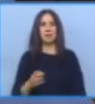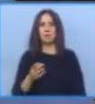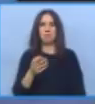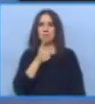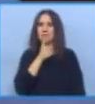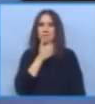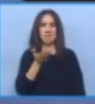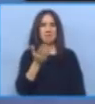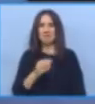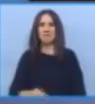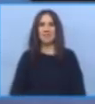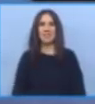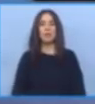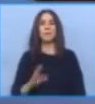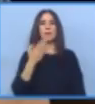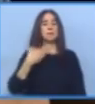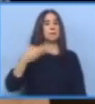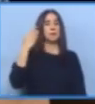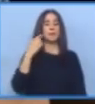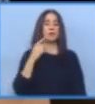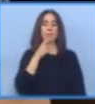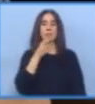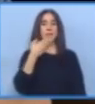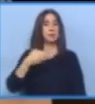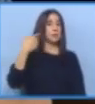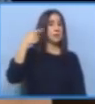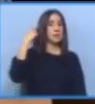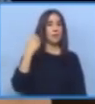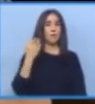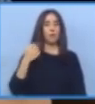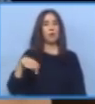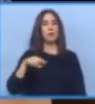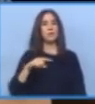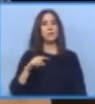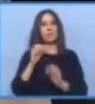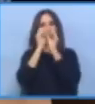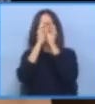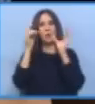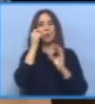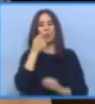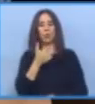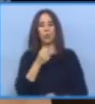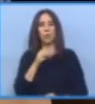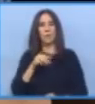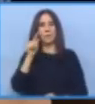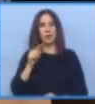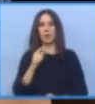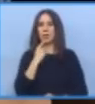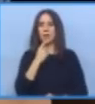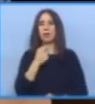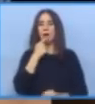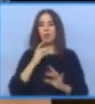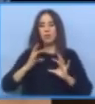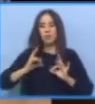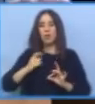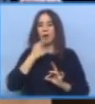for o caso. Não, mas é reforçar. Já a semana passada nós víamos a figura de Tomé dizer ali, preciso tocar,